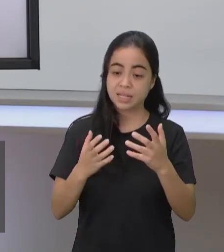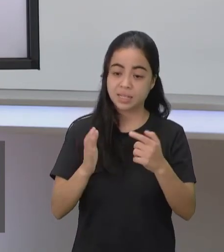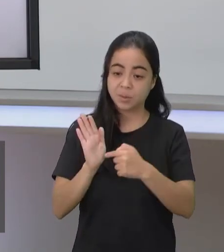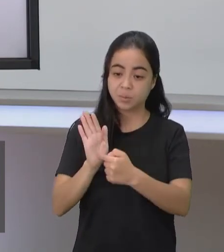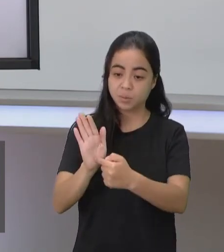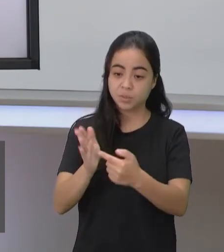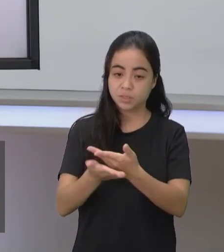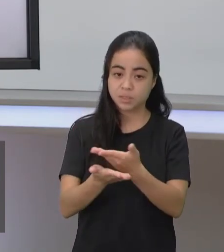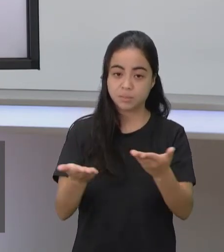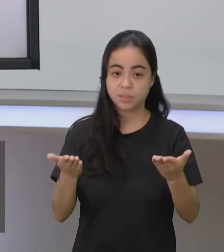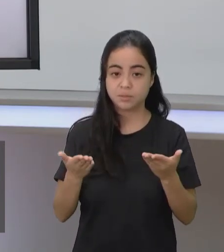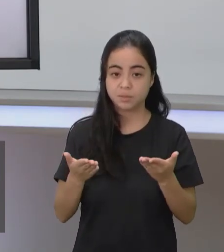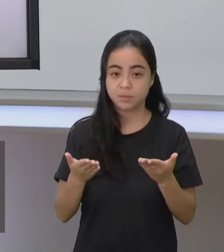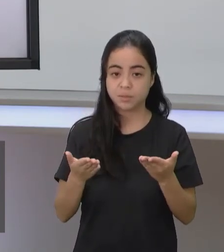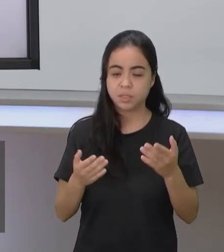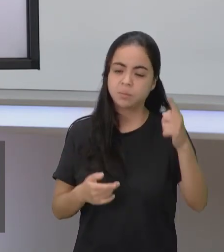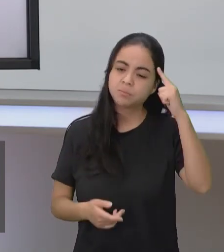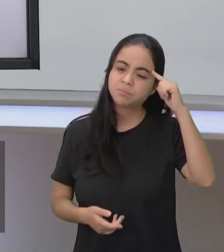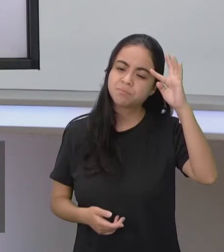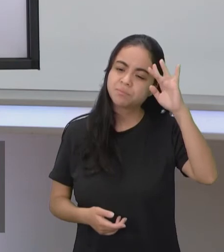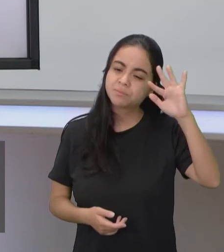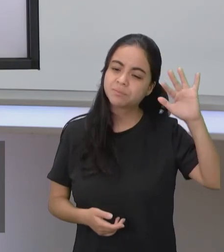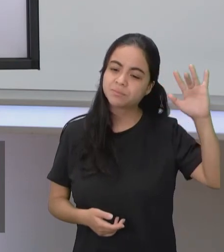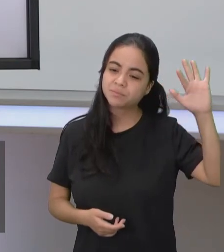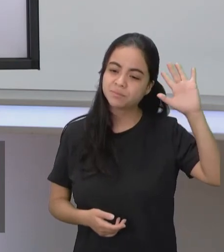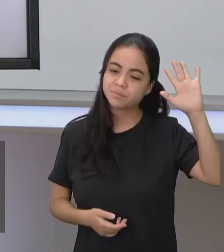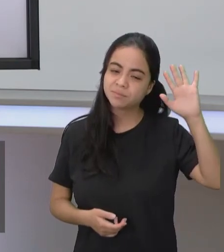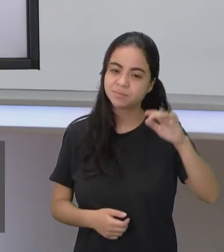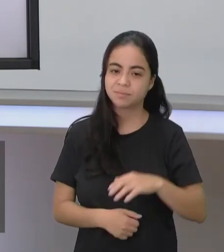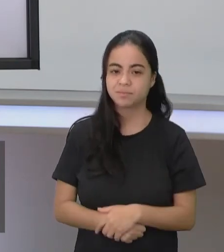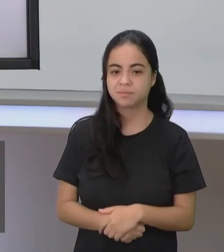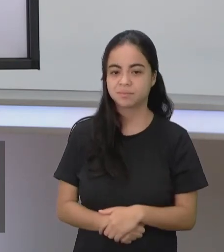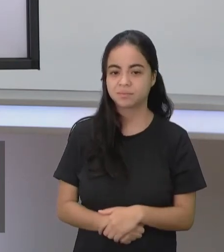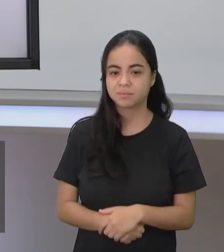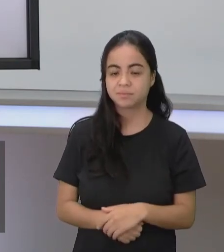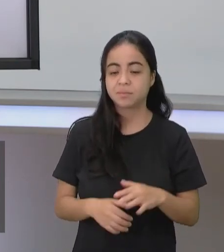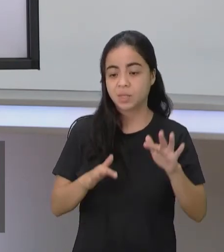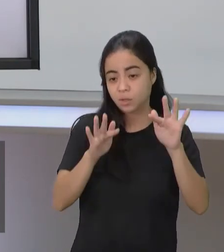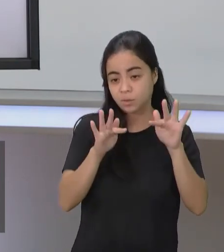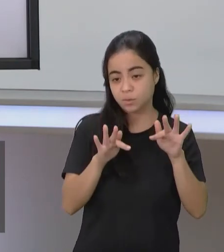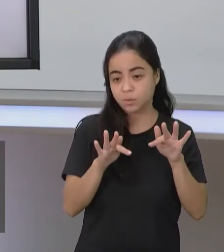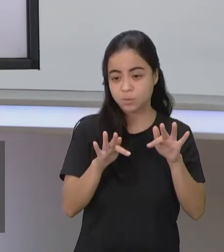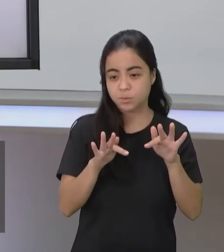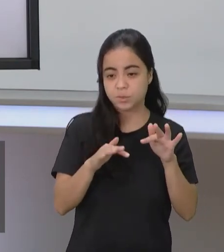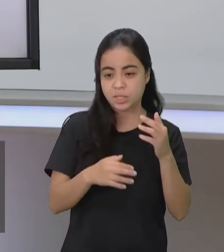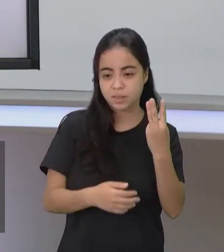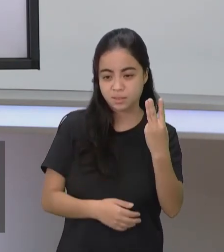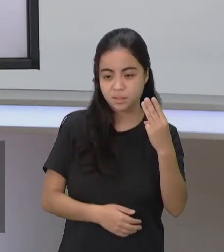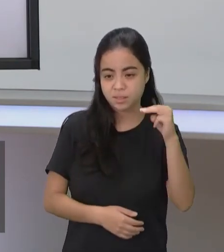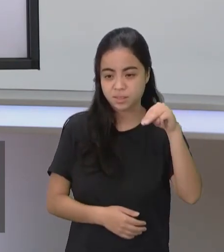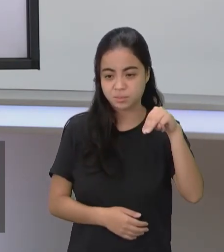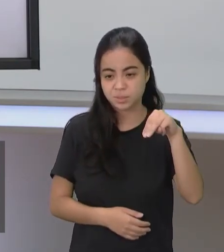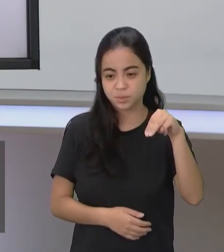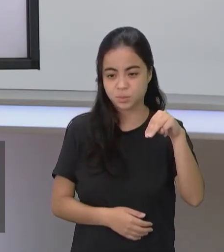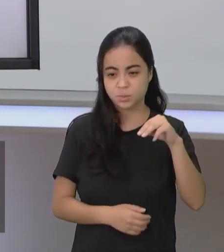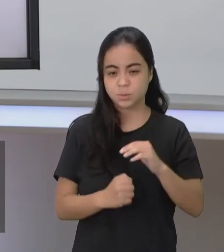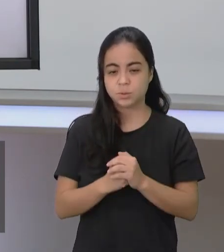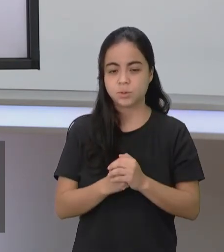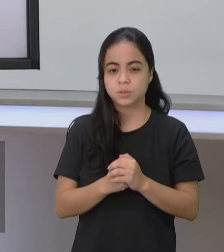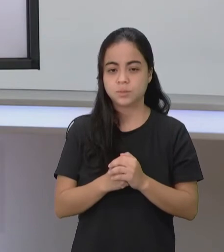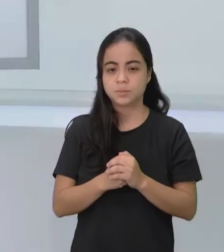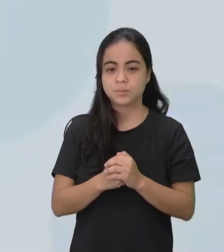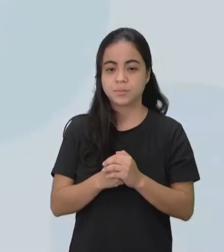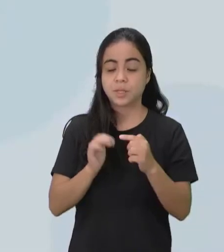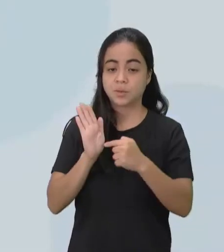para vocês refletirem, né? Nesse finalzinho, né? A gente tem aí 3 minutos e alguma coisinha, então